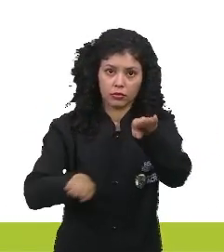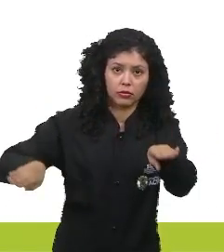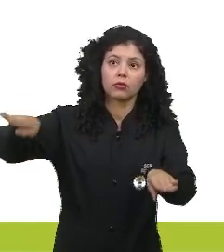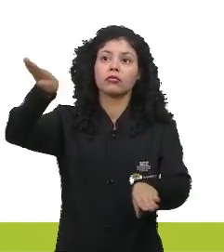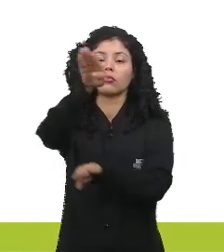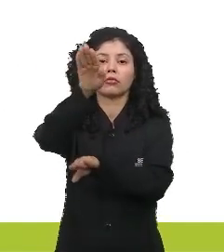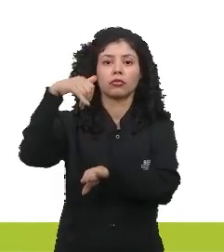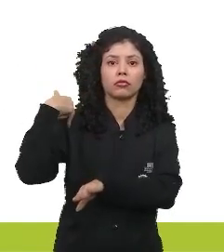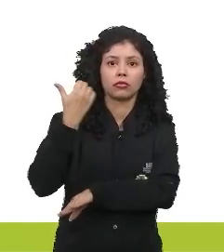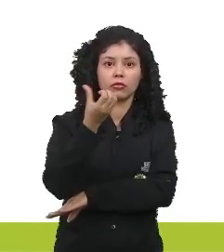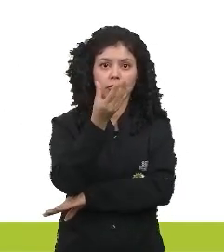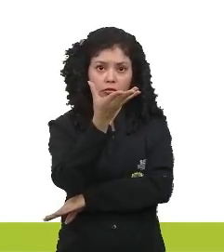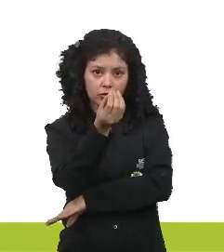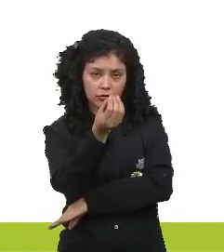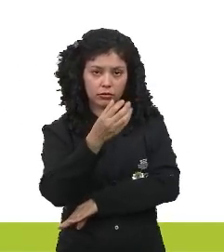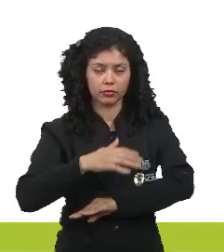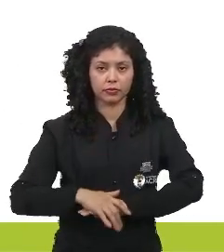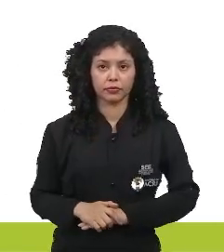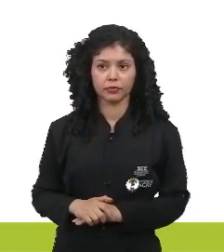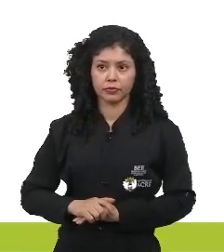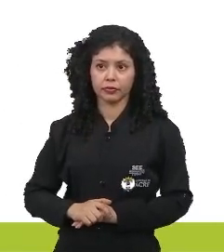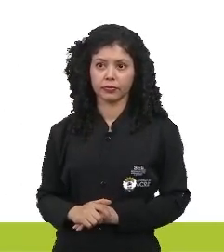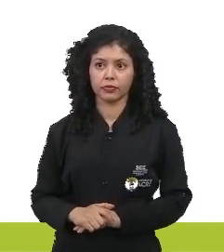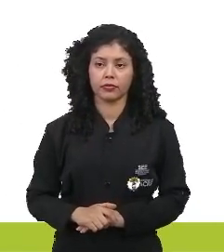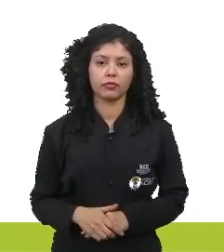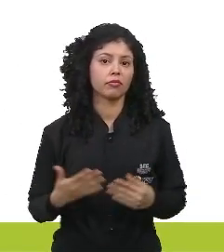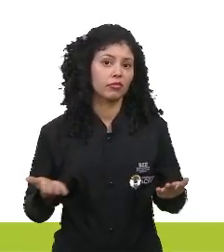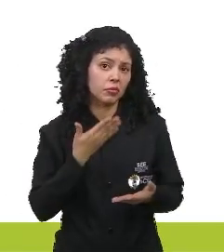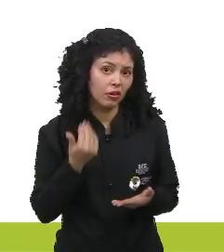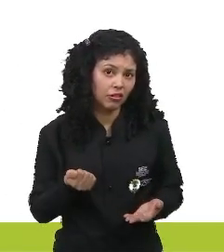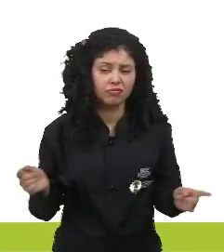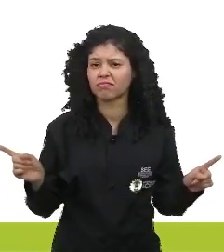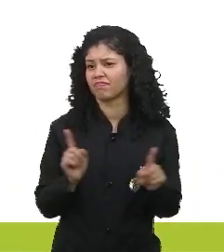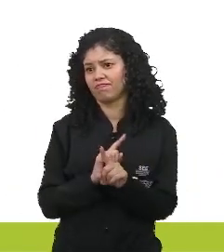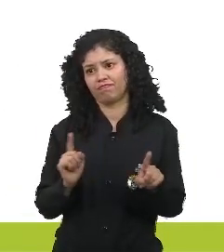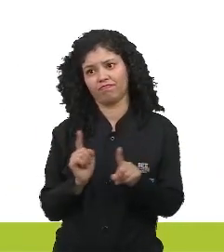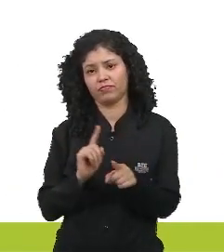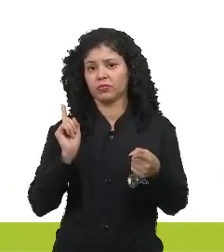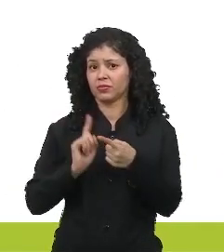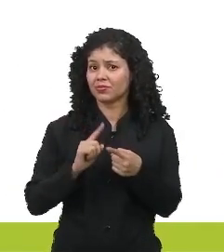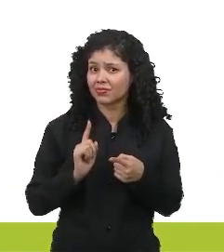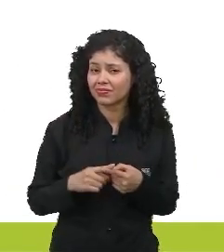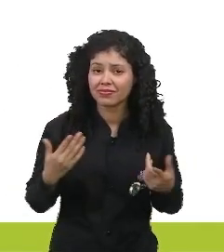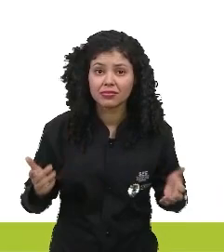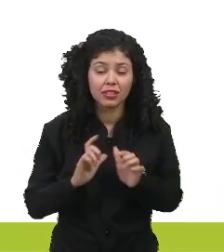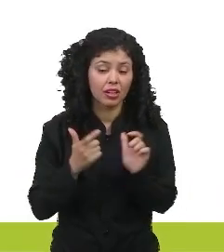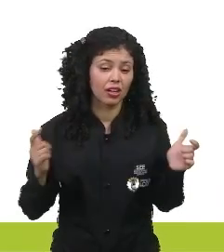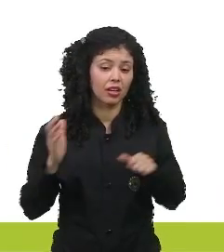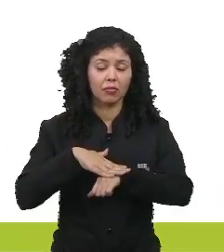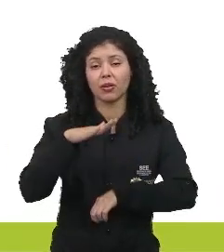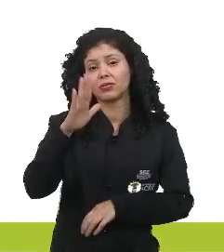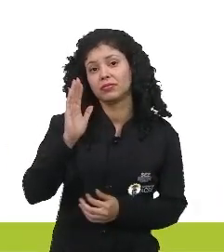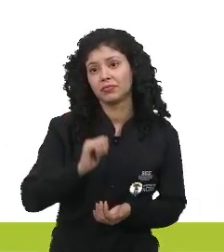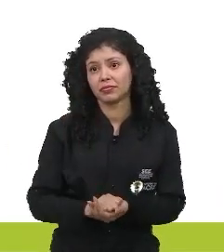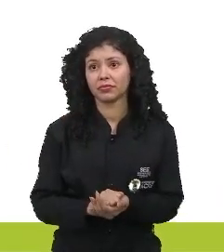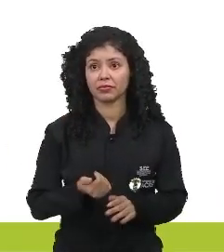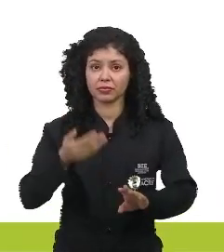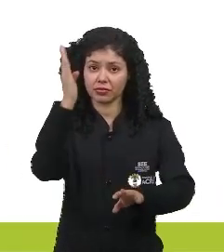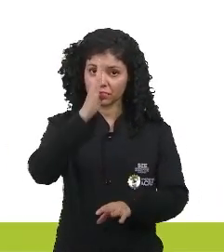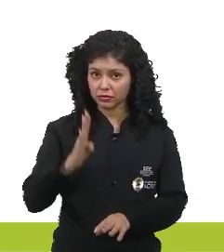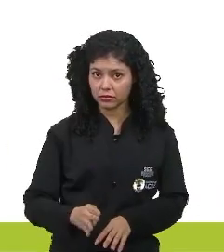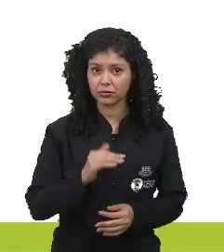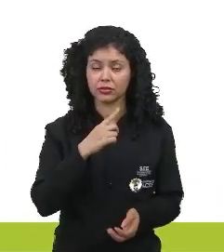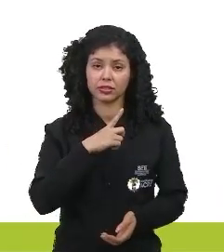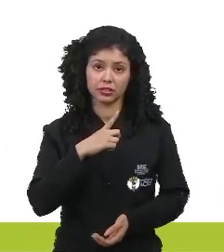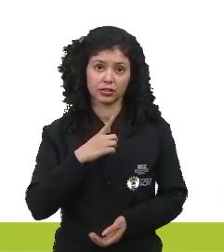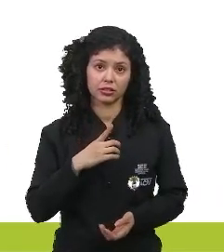superior a 60 anos. Resolve? Não resolve. Sabe por quê? A grande maioria dos escravos no Brasil